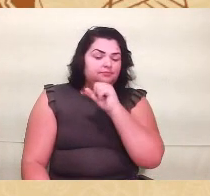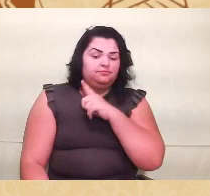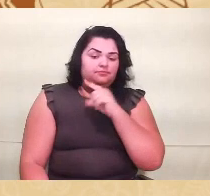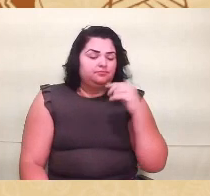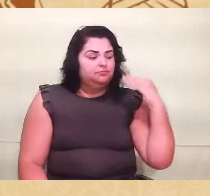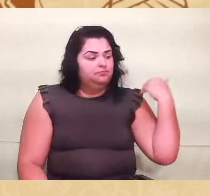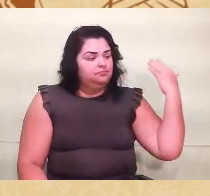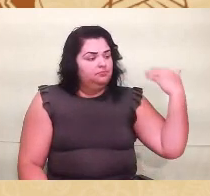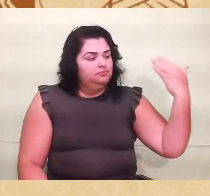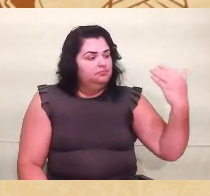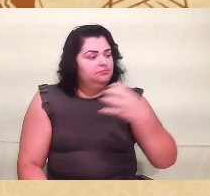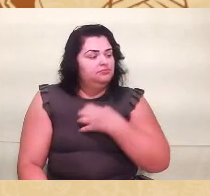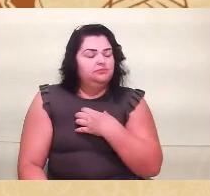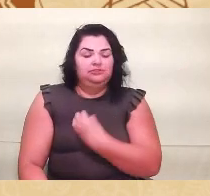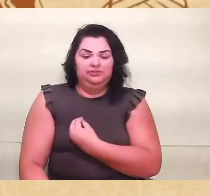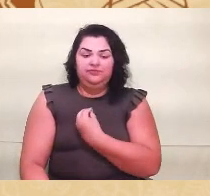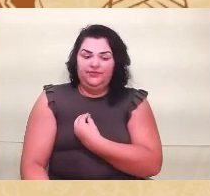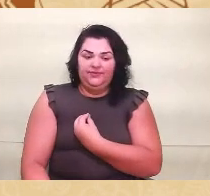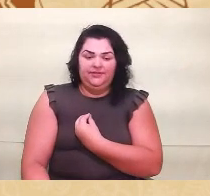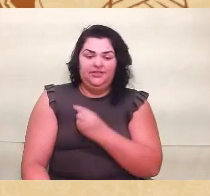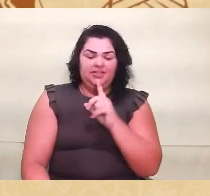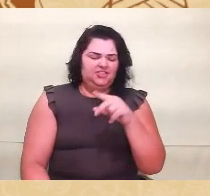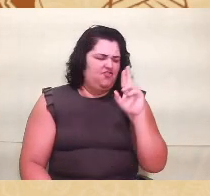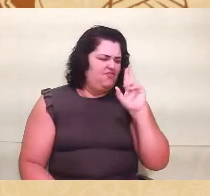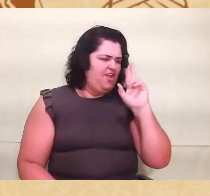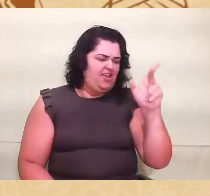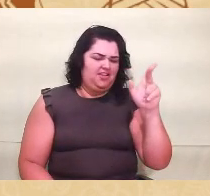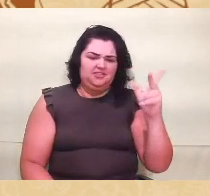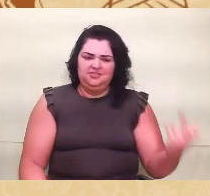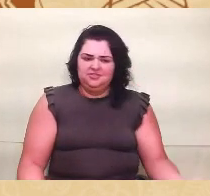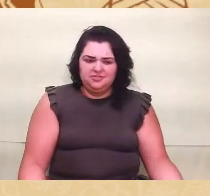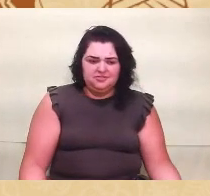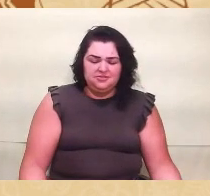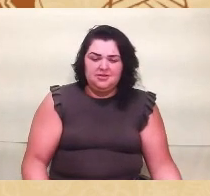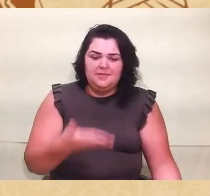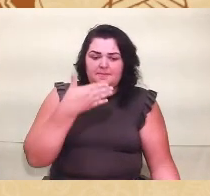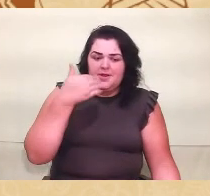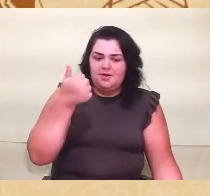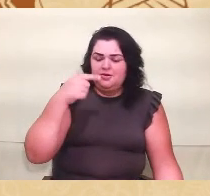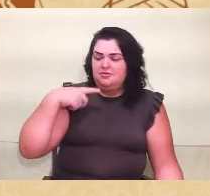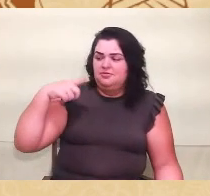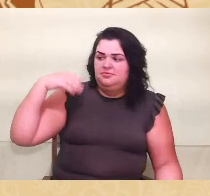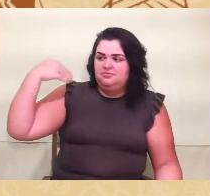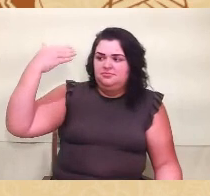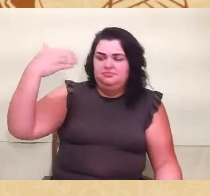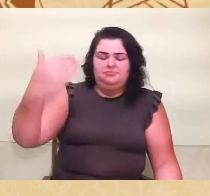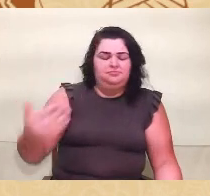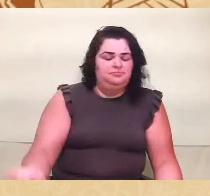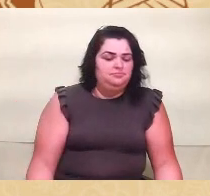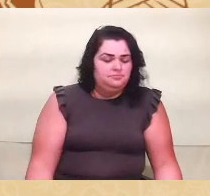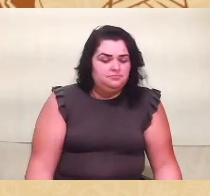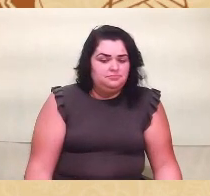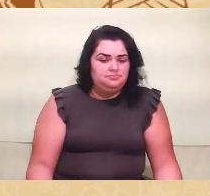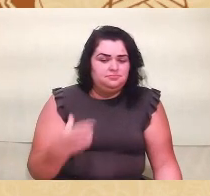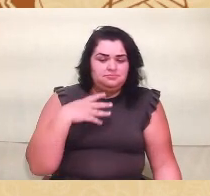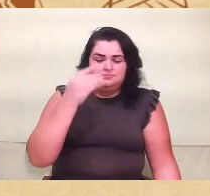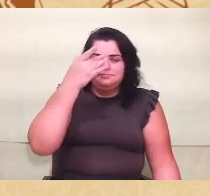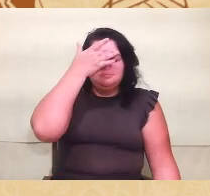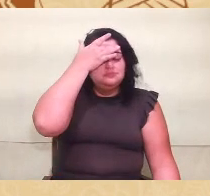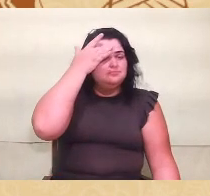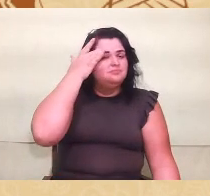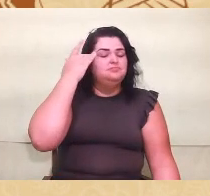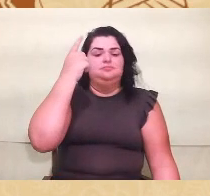nossa maneira de viver, que é bem diferente e melhor do que a dele. Ah, vai te catar, rapaz. E tem muita gente que pensa assim. Então,